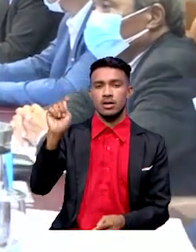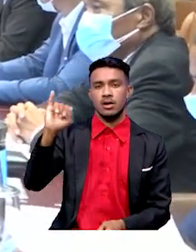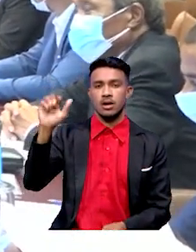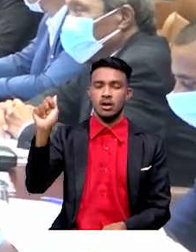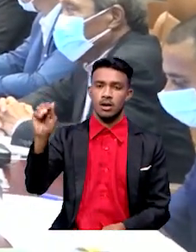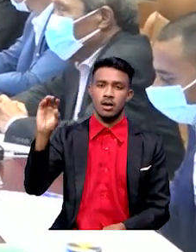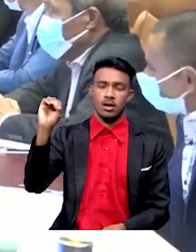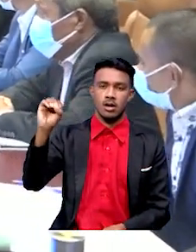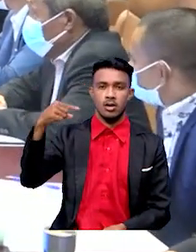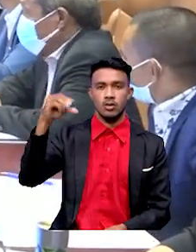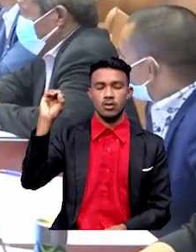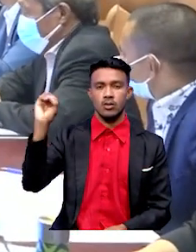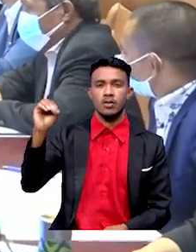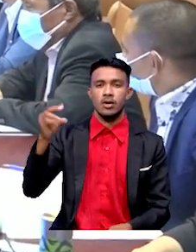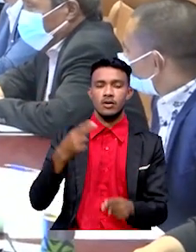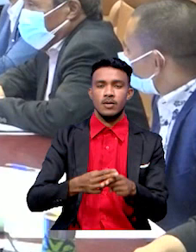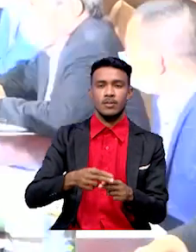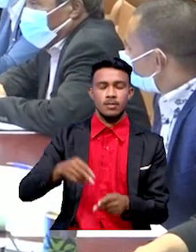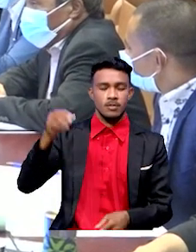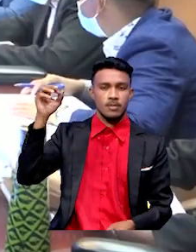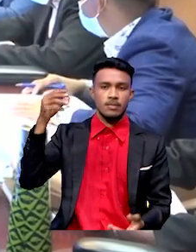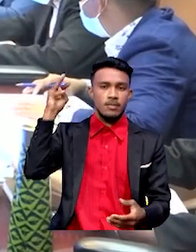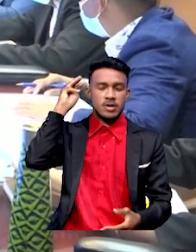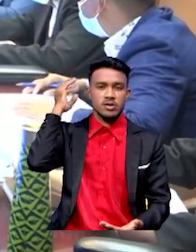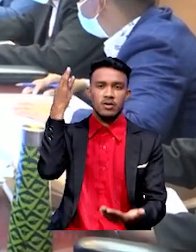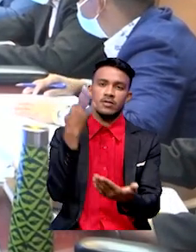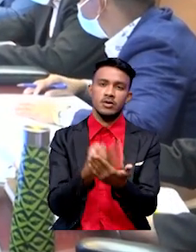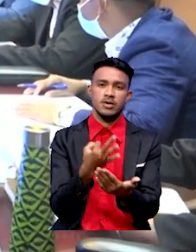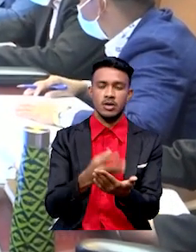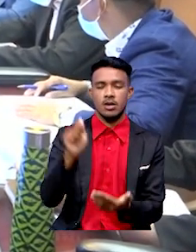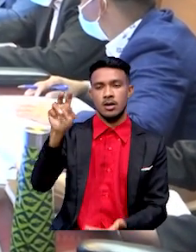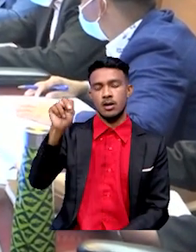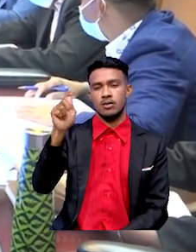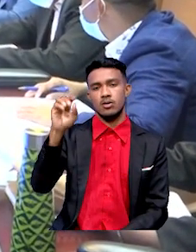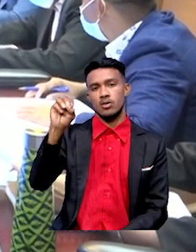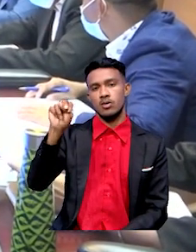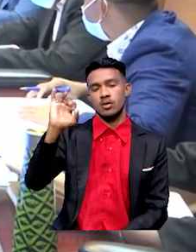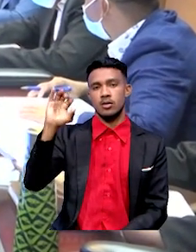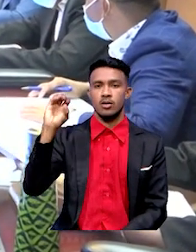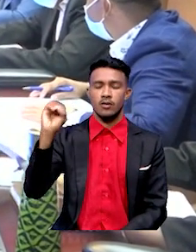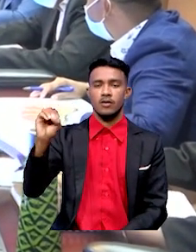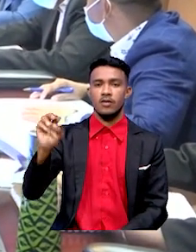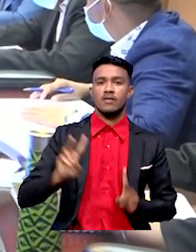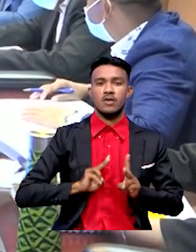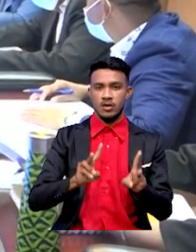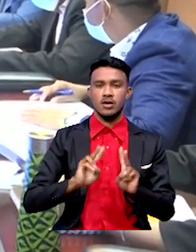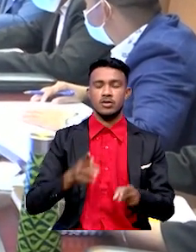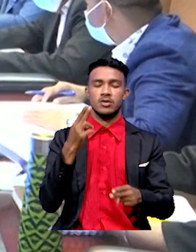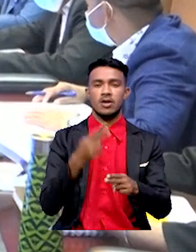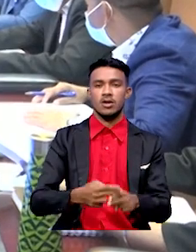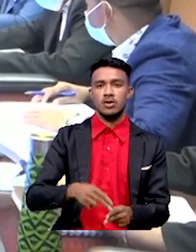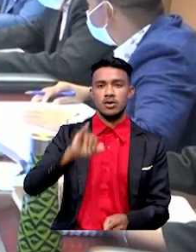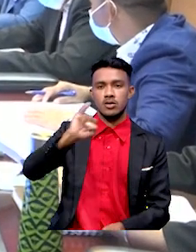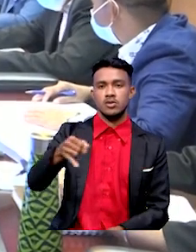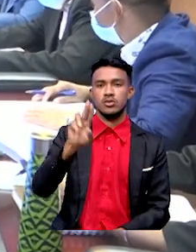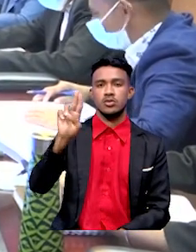Vice-Ministro Finanças António Freitas, Secretário-Estado para Assuntos Combatentes Libertação Nacional Júlio da Conceição